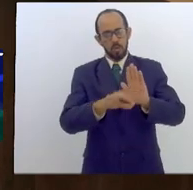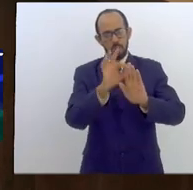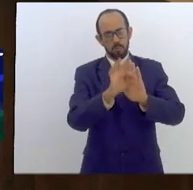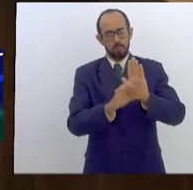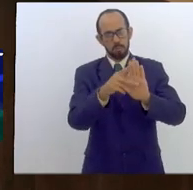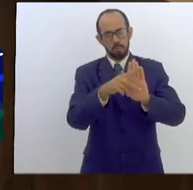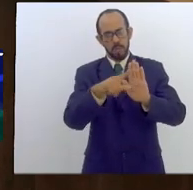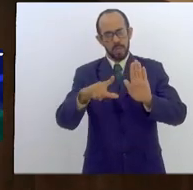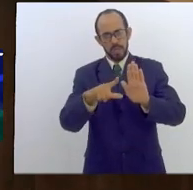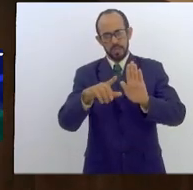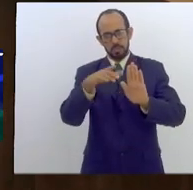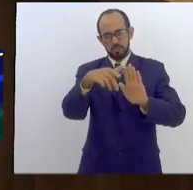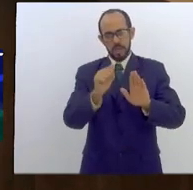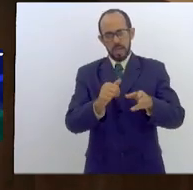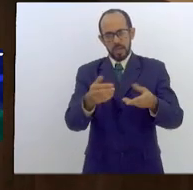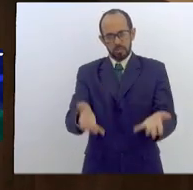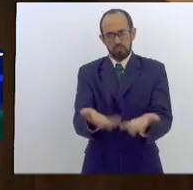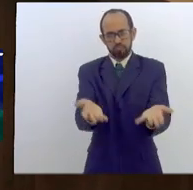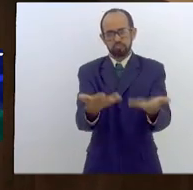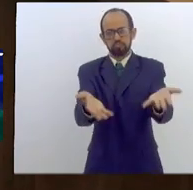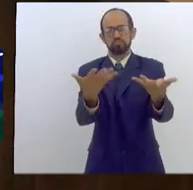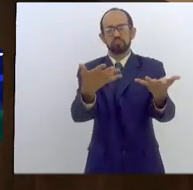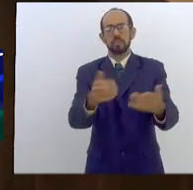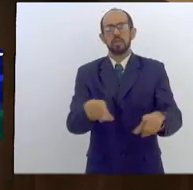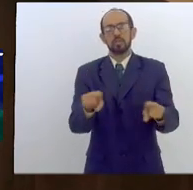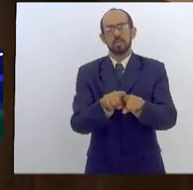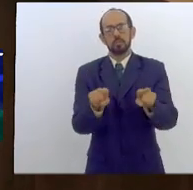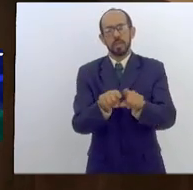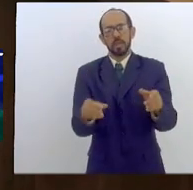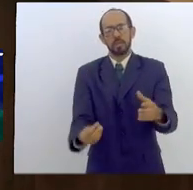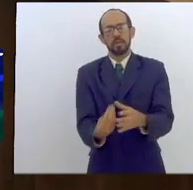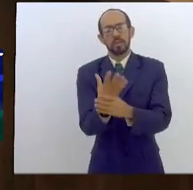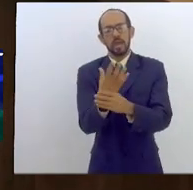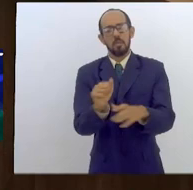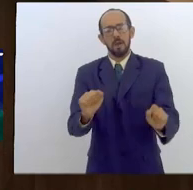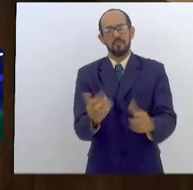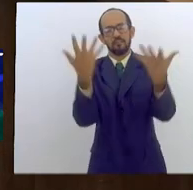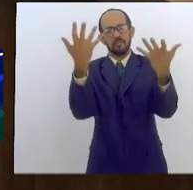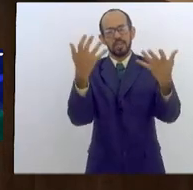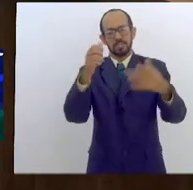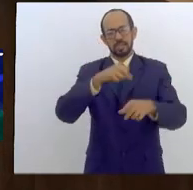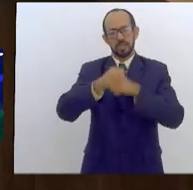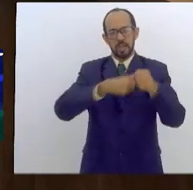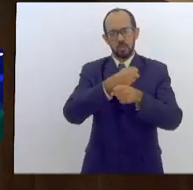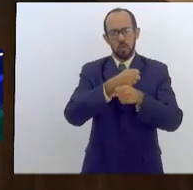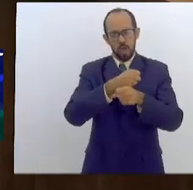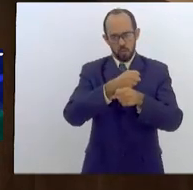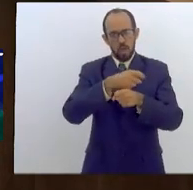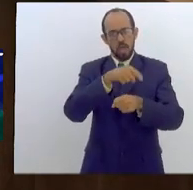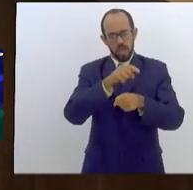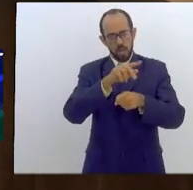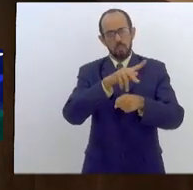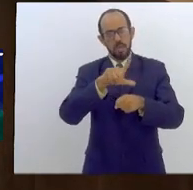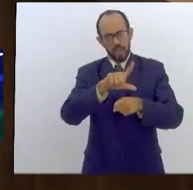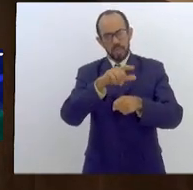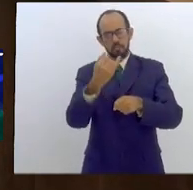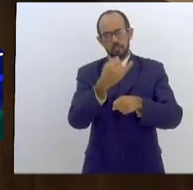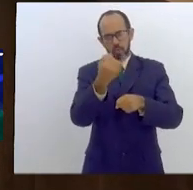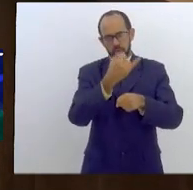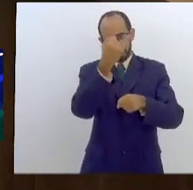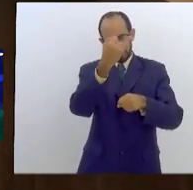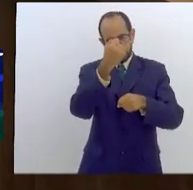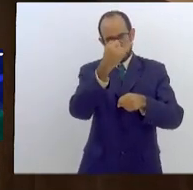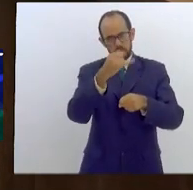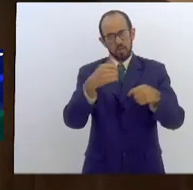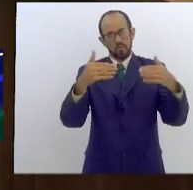produção na região das Baixadas Litorâneas e criar também uma festividade anual, um projeto válido, meritório, parecer favorável com